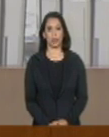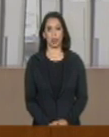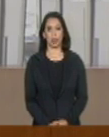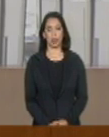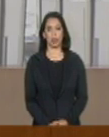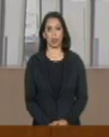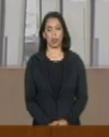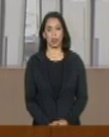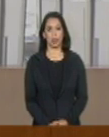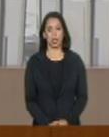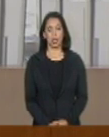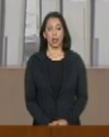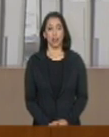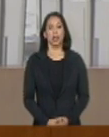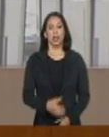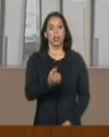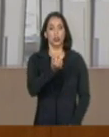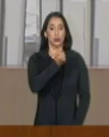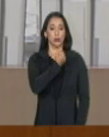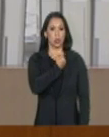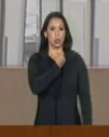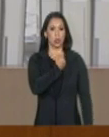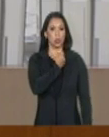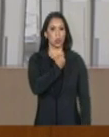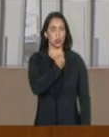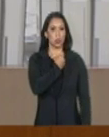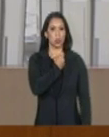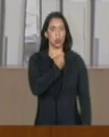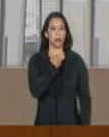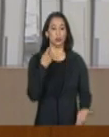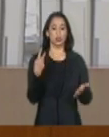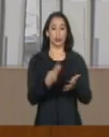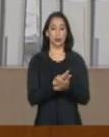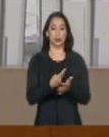E os números de prospectivas para